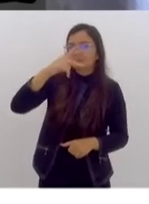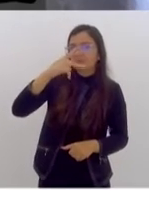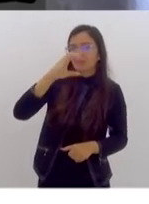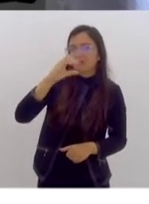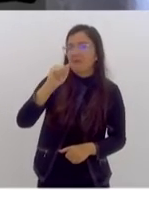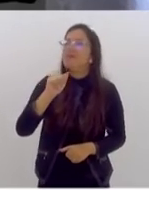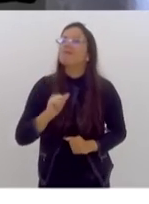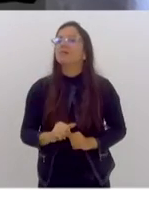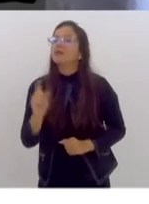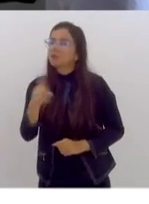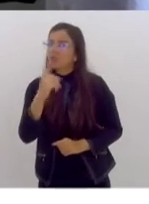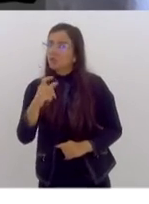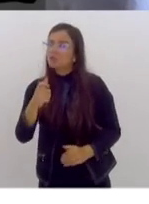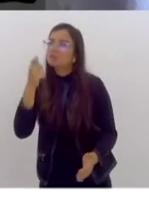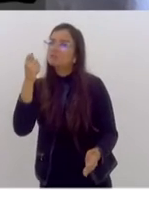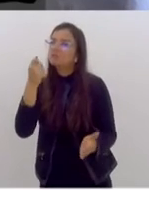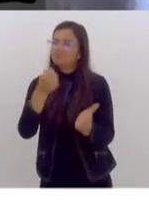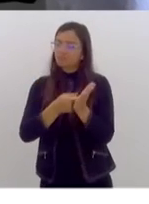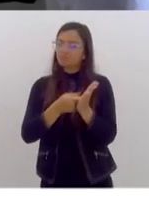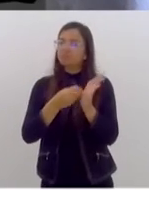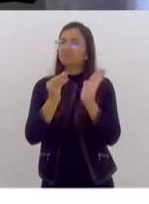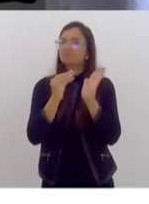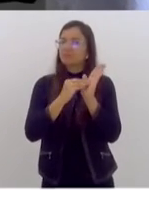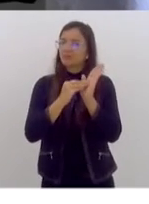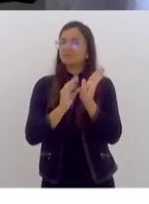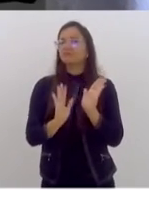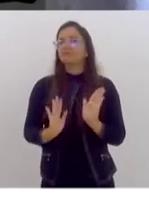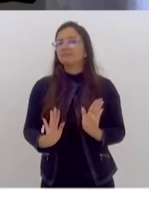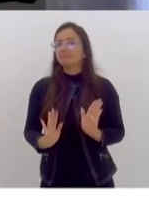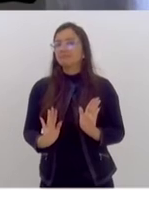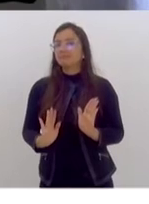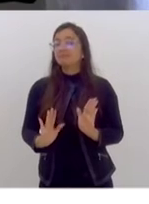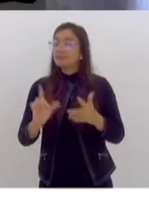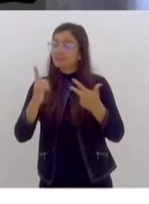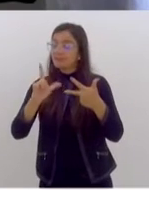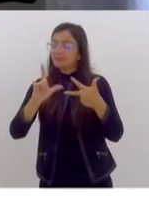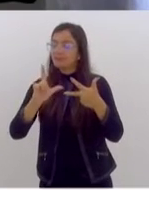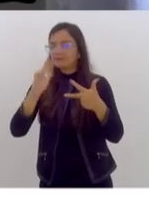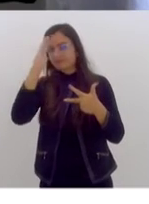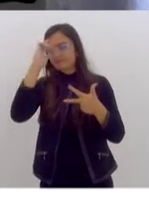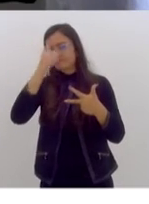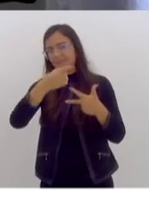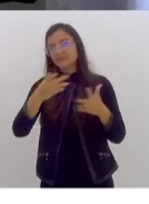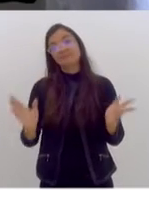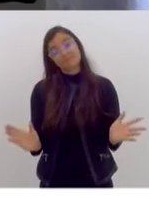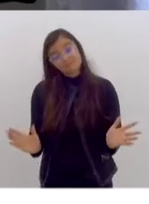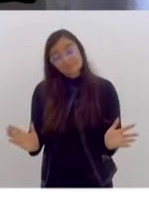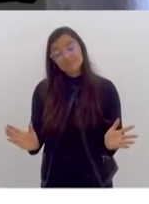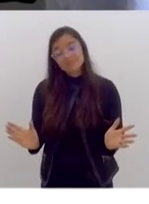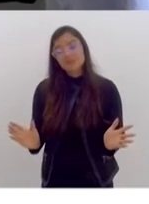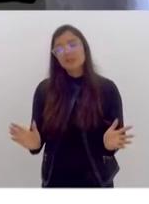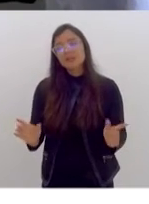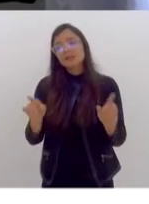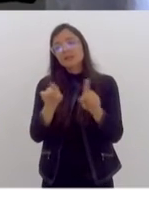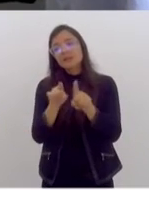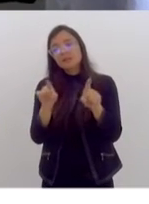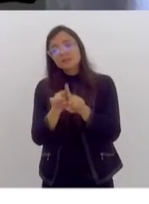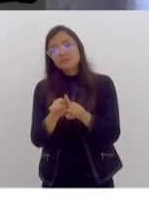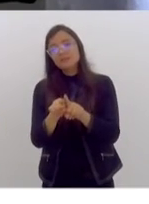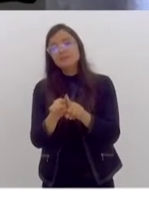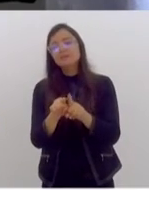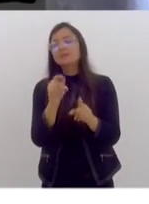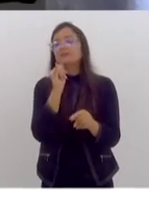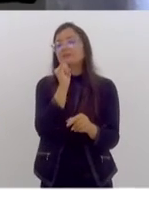a gente deveria colocar como indicação Legislativa e assim também quanto a